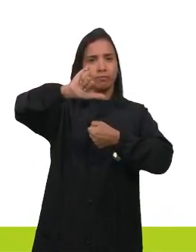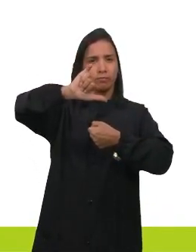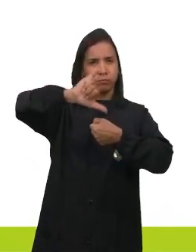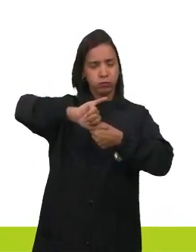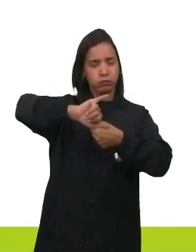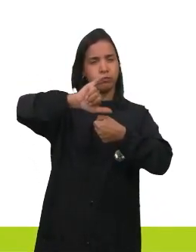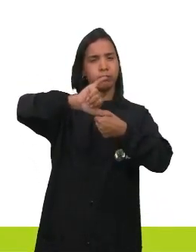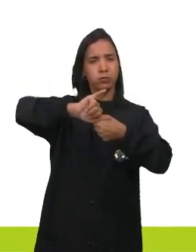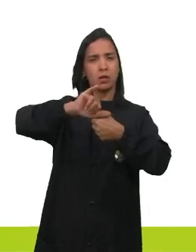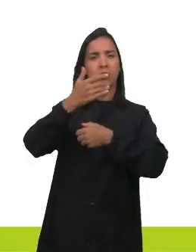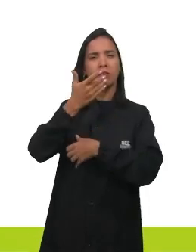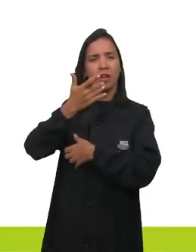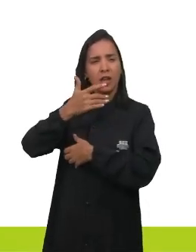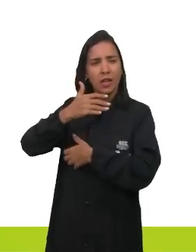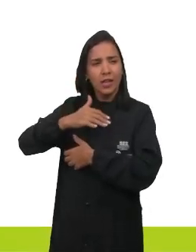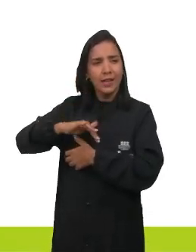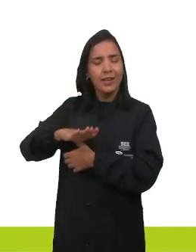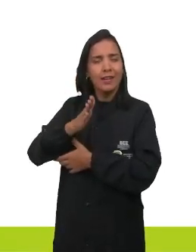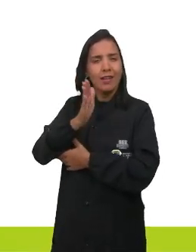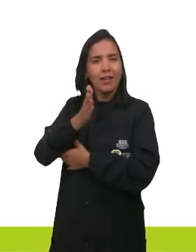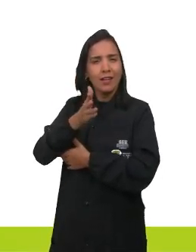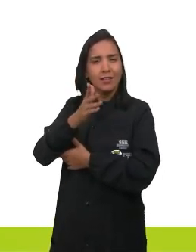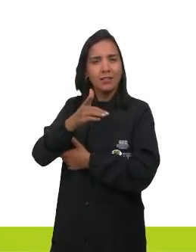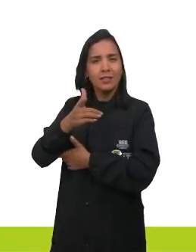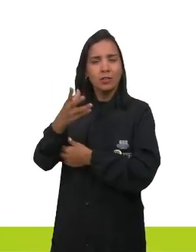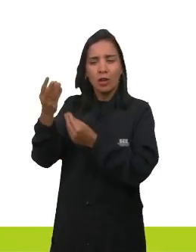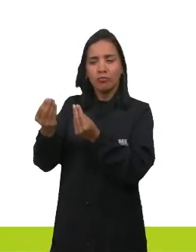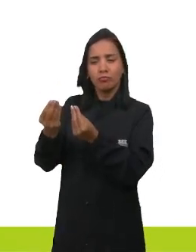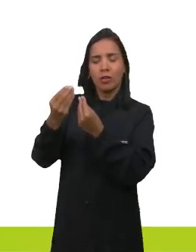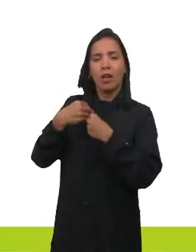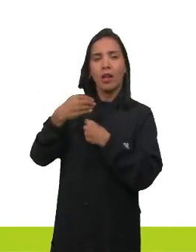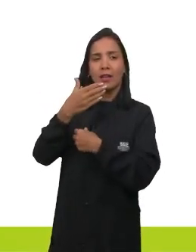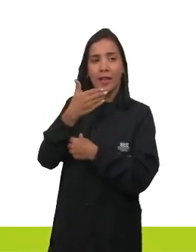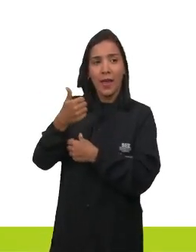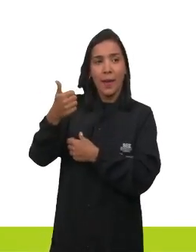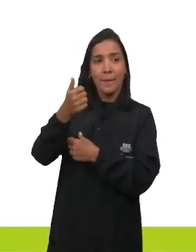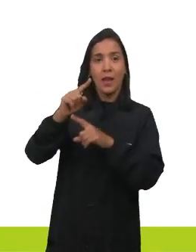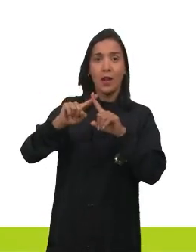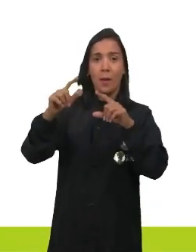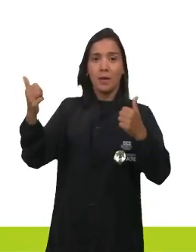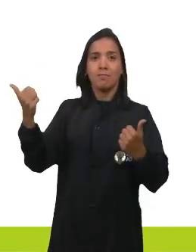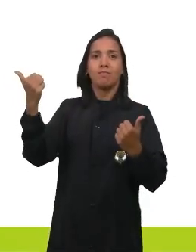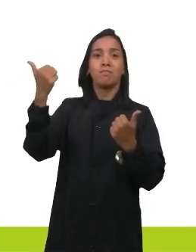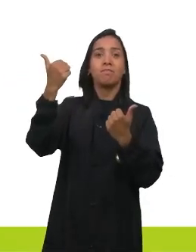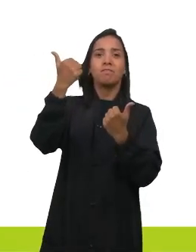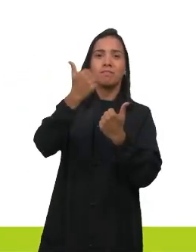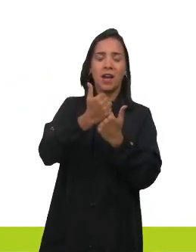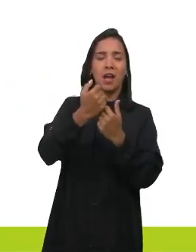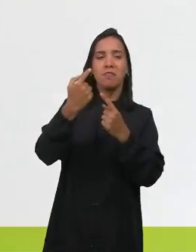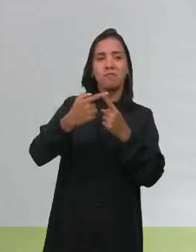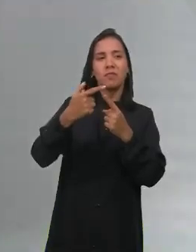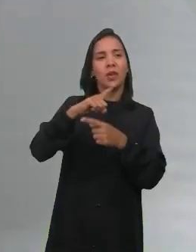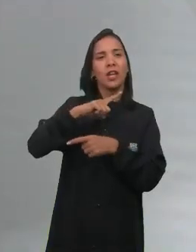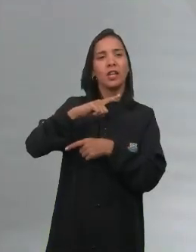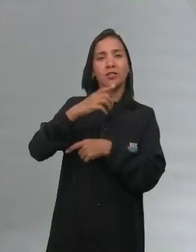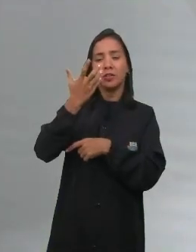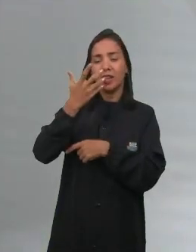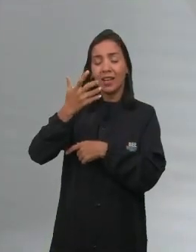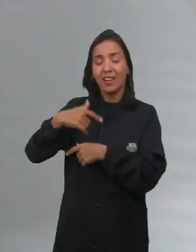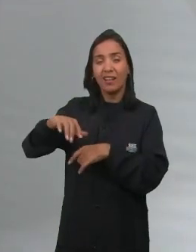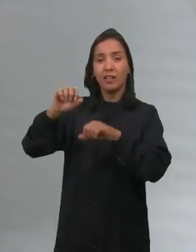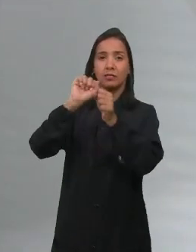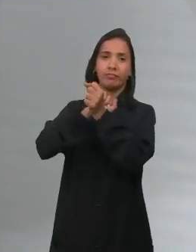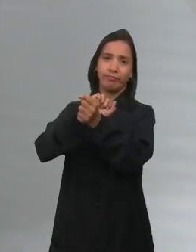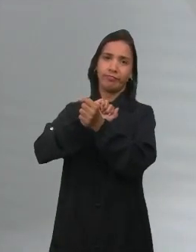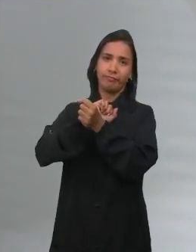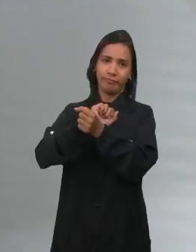época à infância violentada das crianças escravizadas. Essa questão aqui, pessoal, volta comigo, essa questão